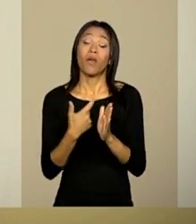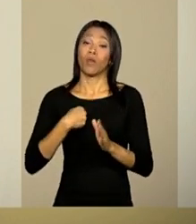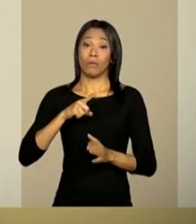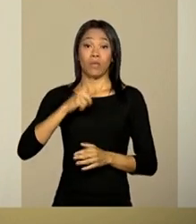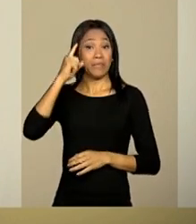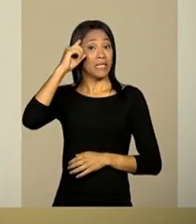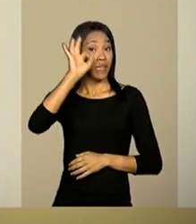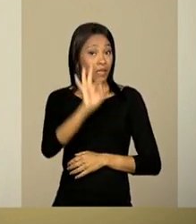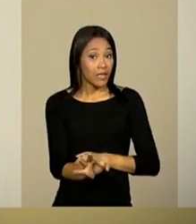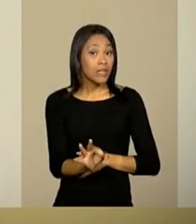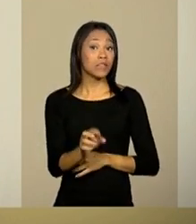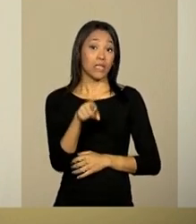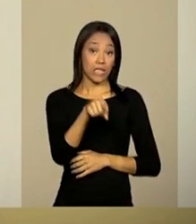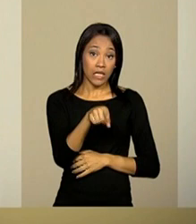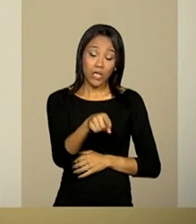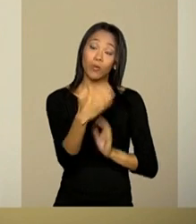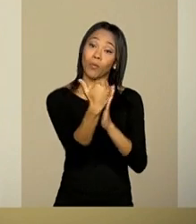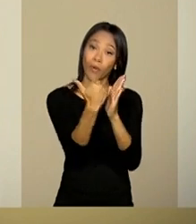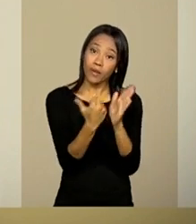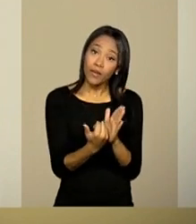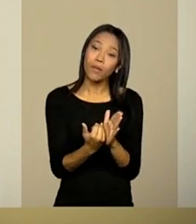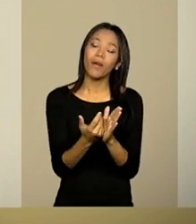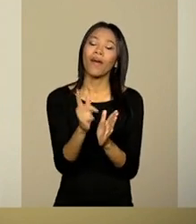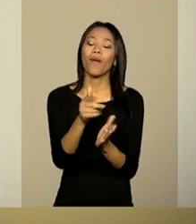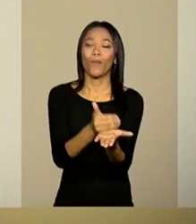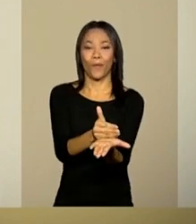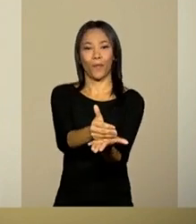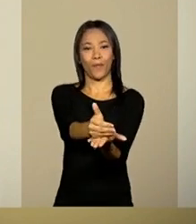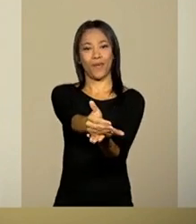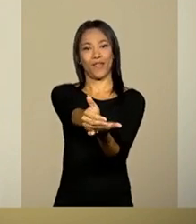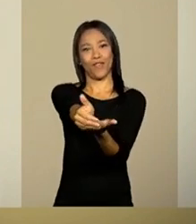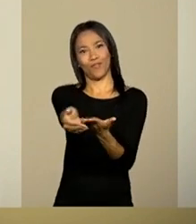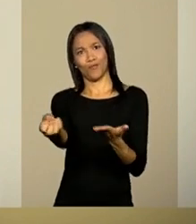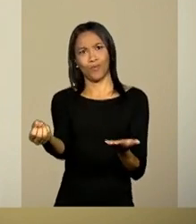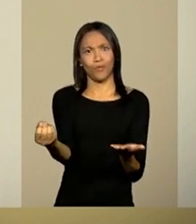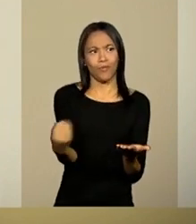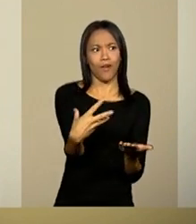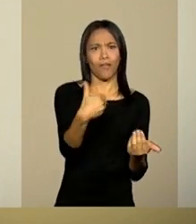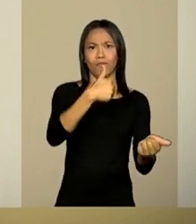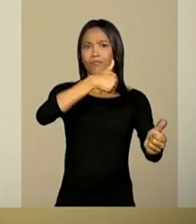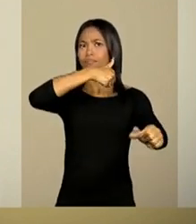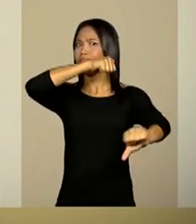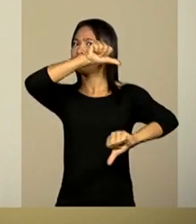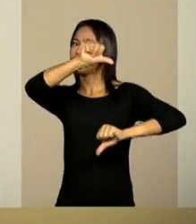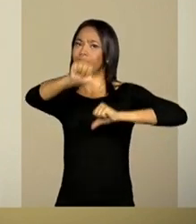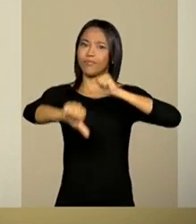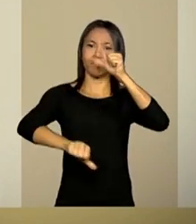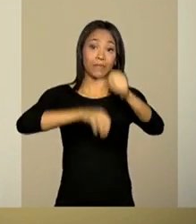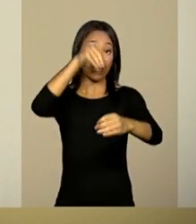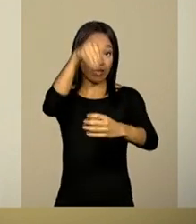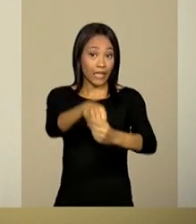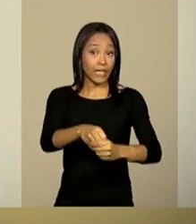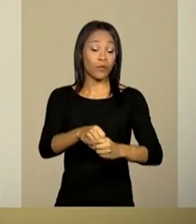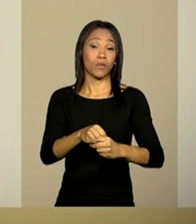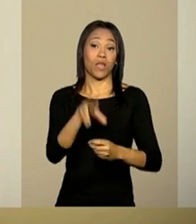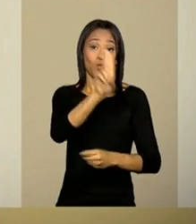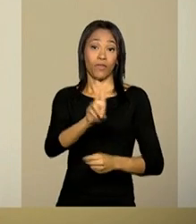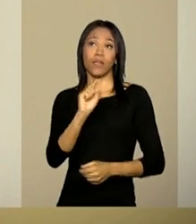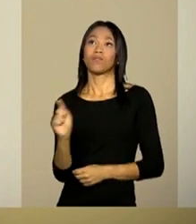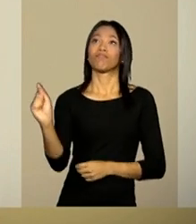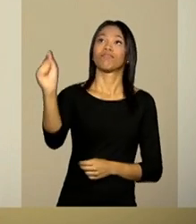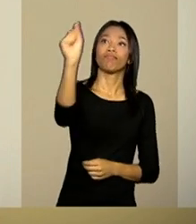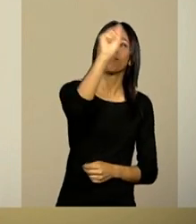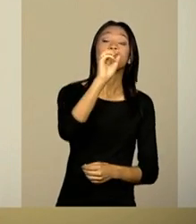certeza que o Ciência sem fronteiras é o começo de uma grande transformação nas nossas universidades nas